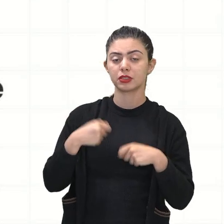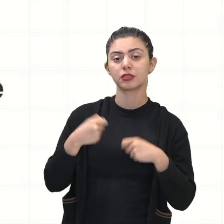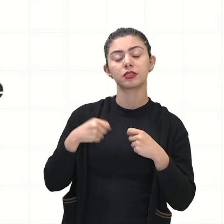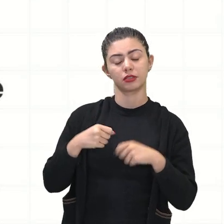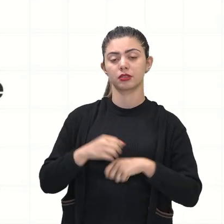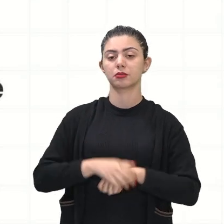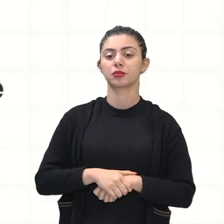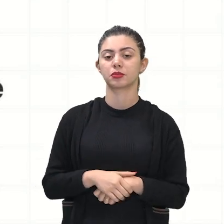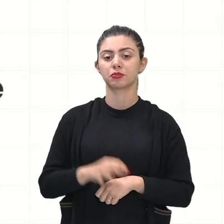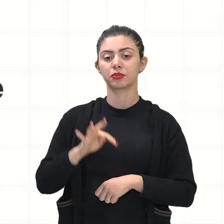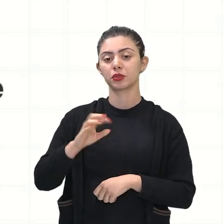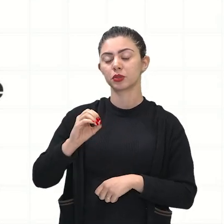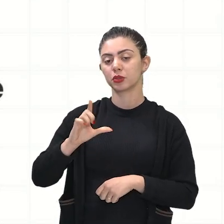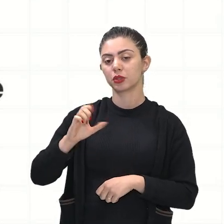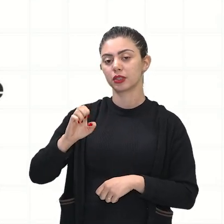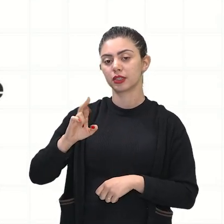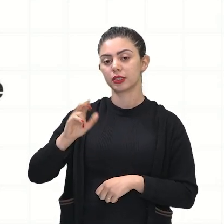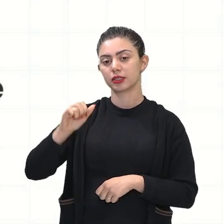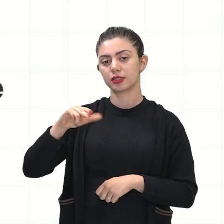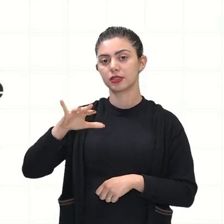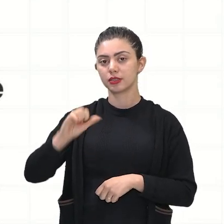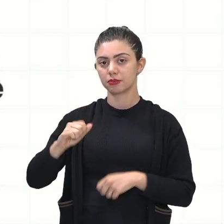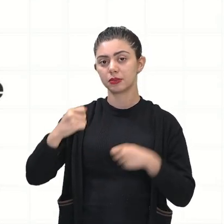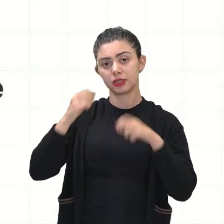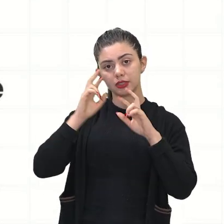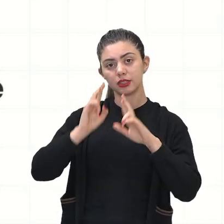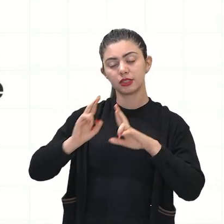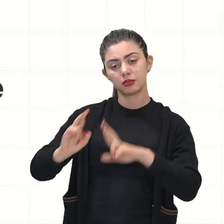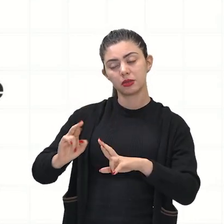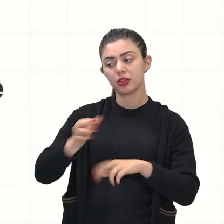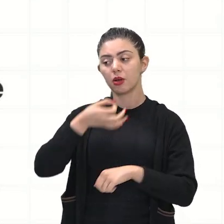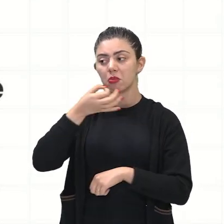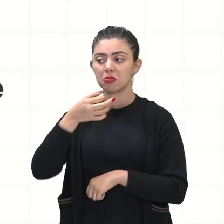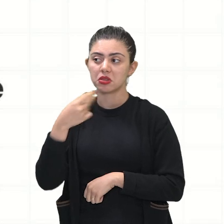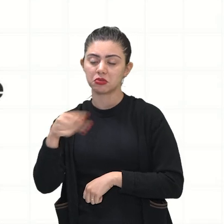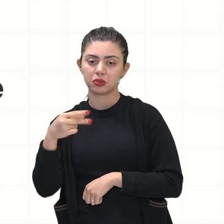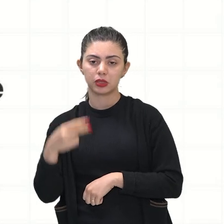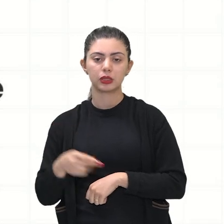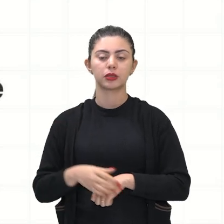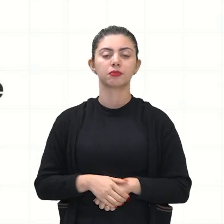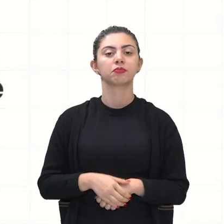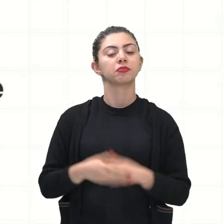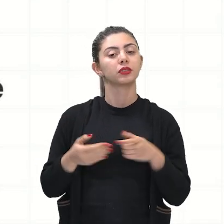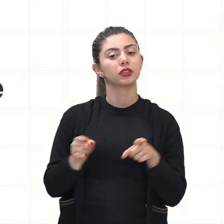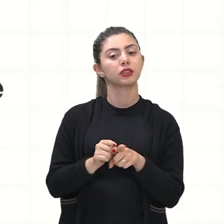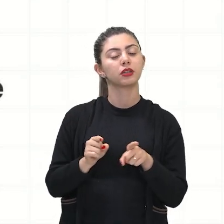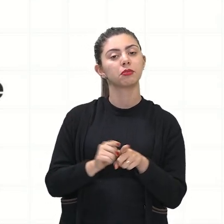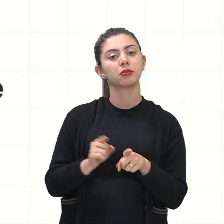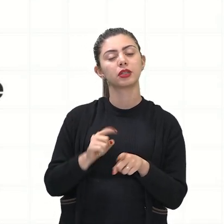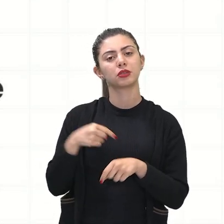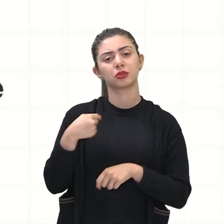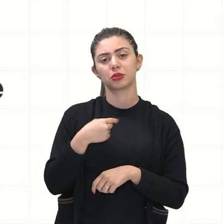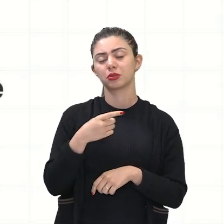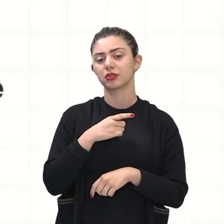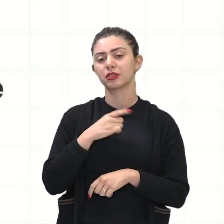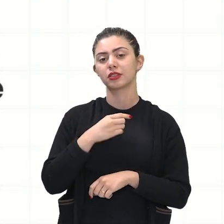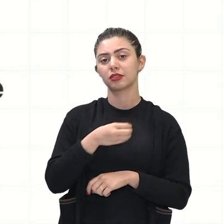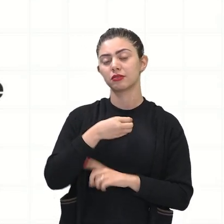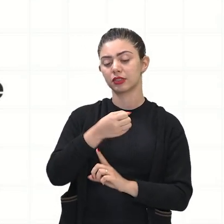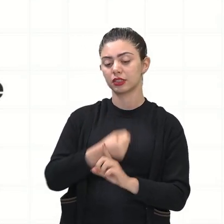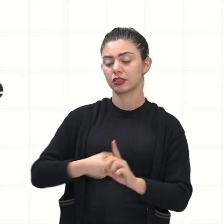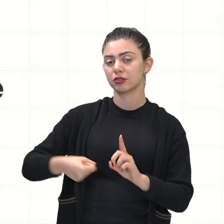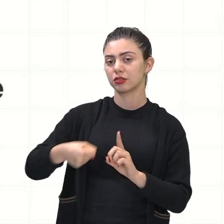tolerância. Junto com a dimensão da tolerância, nós temos que pensar que viver uma